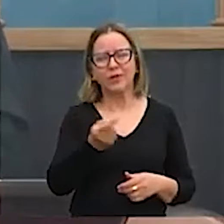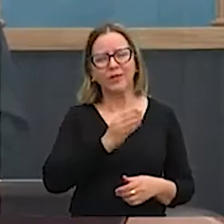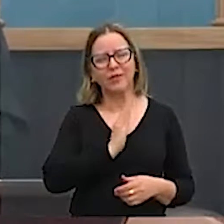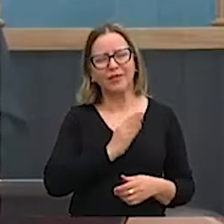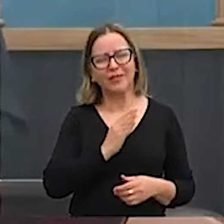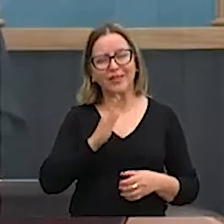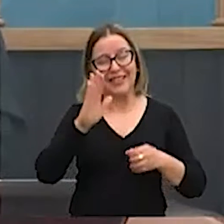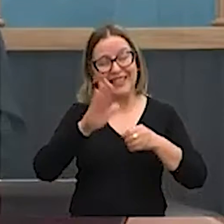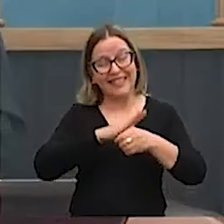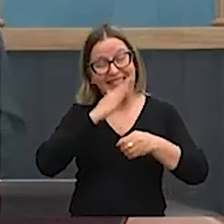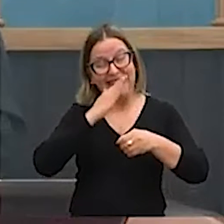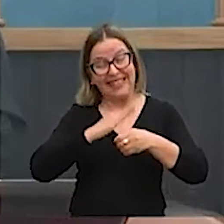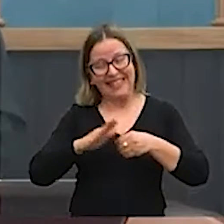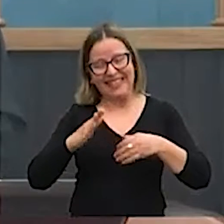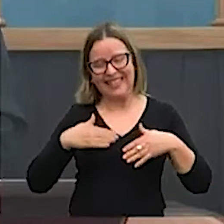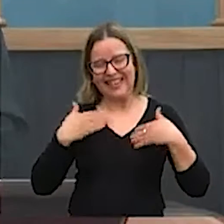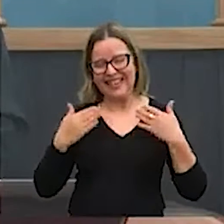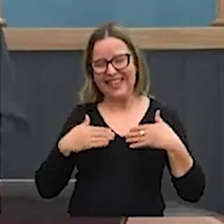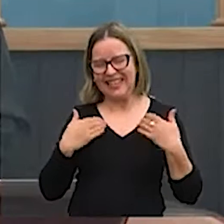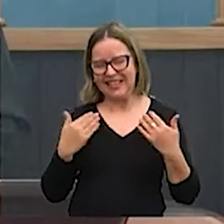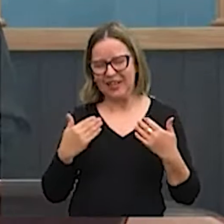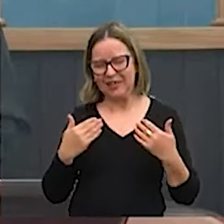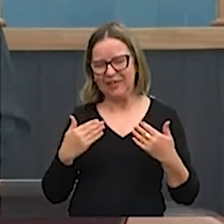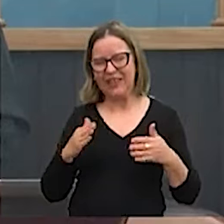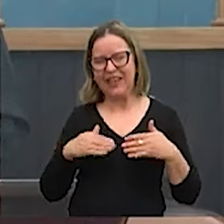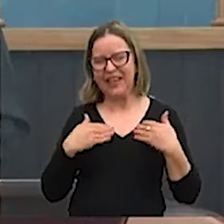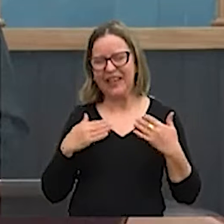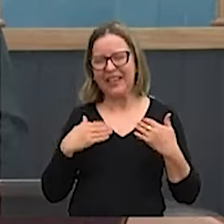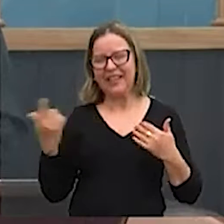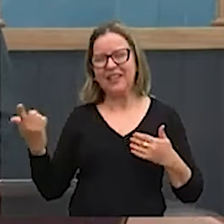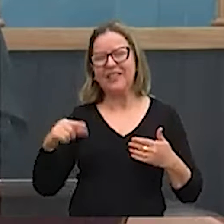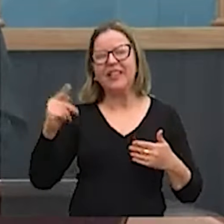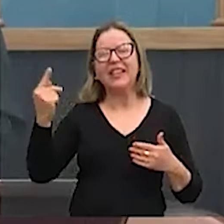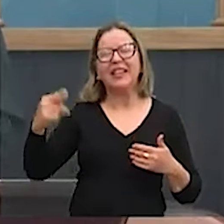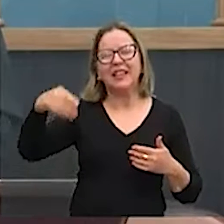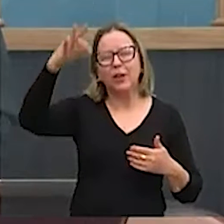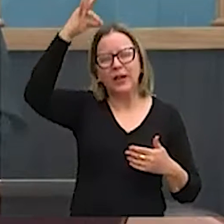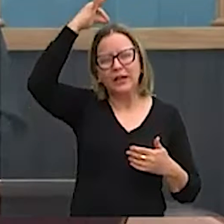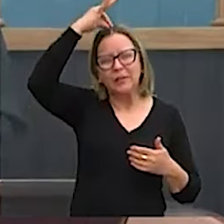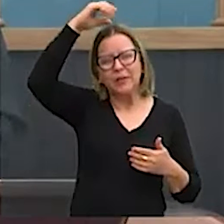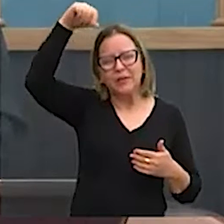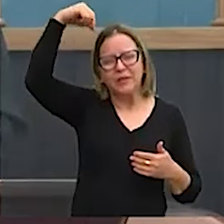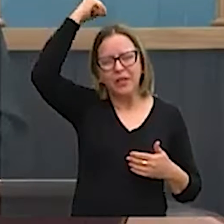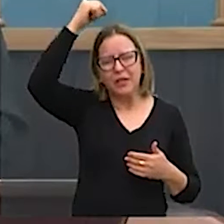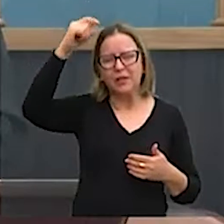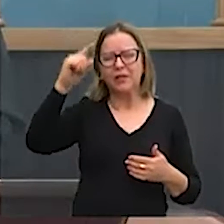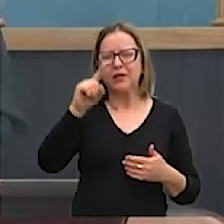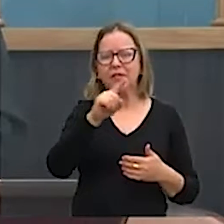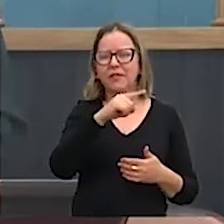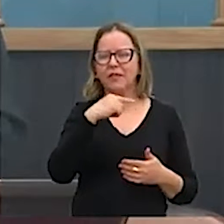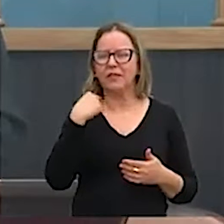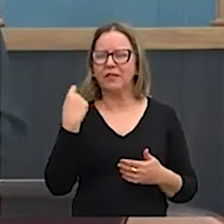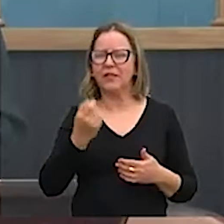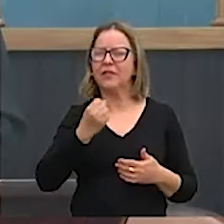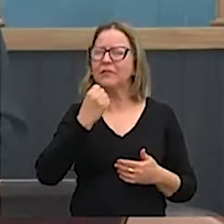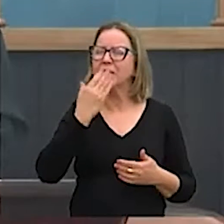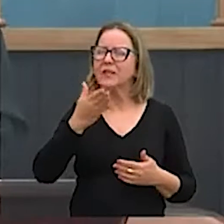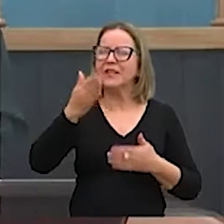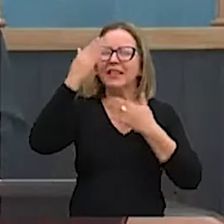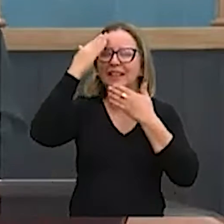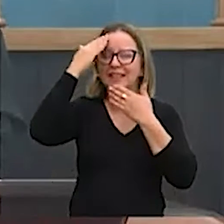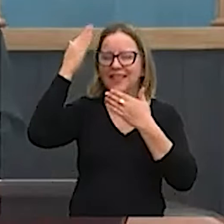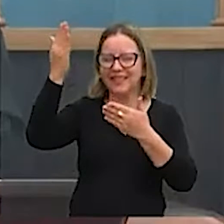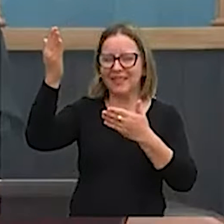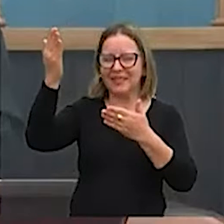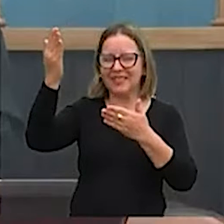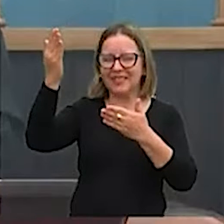de alegria, da alegria do teu Espírito Santo. Nós te bendizemos e nós te